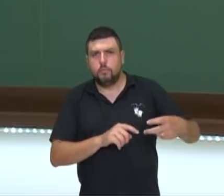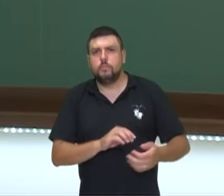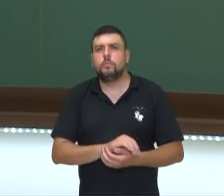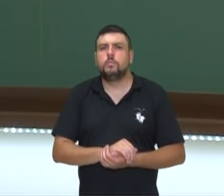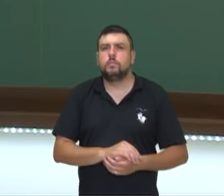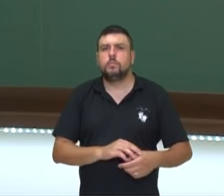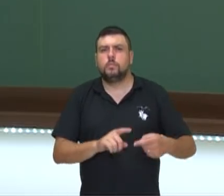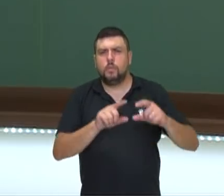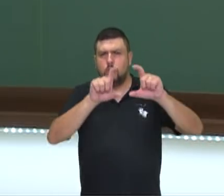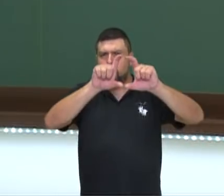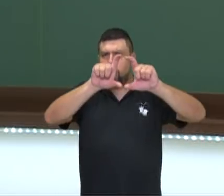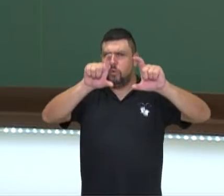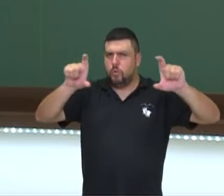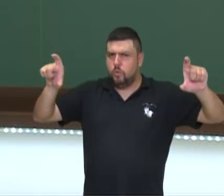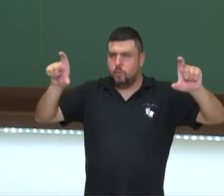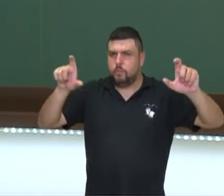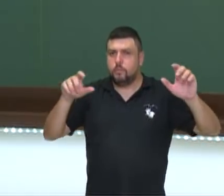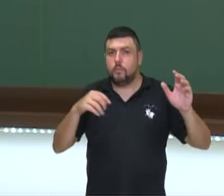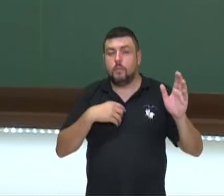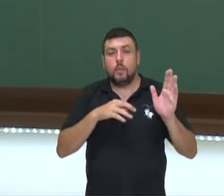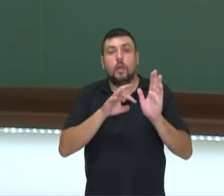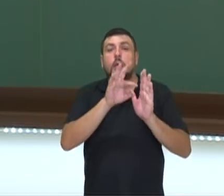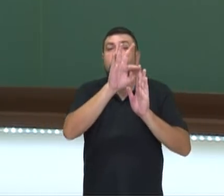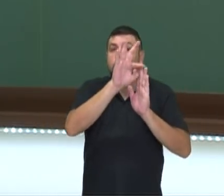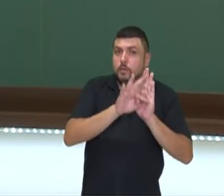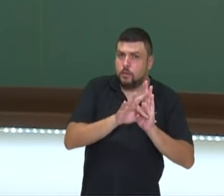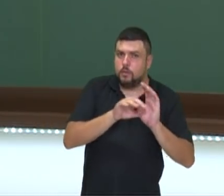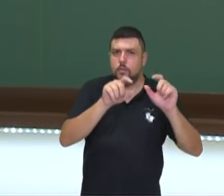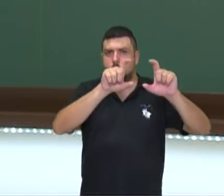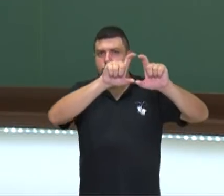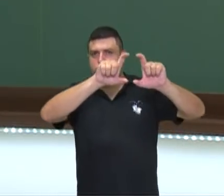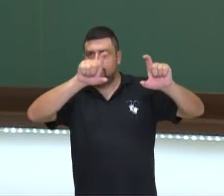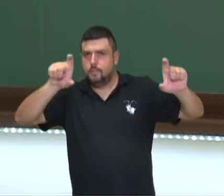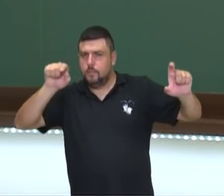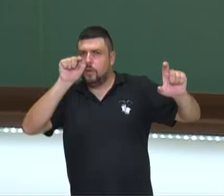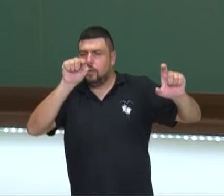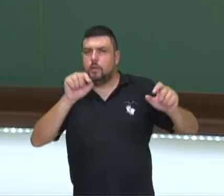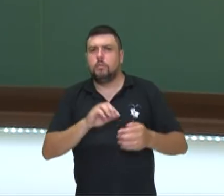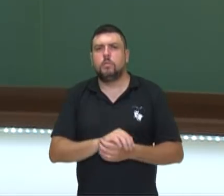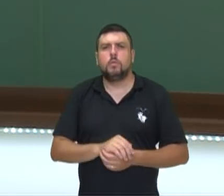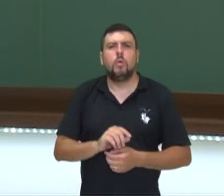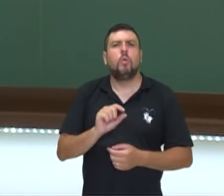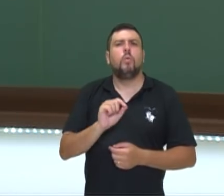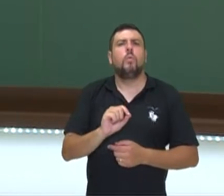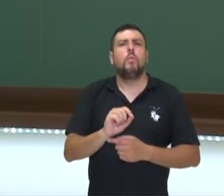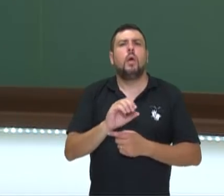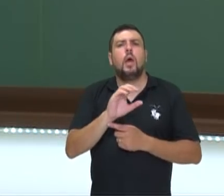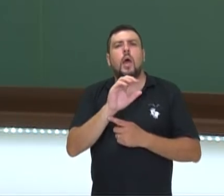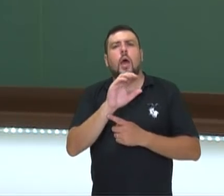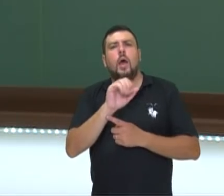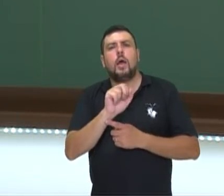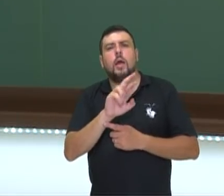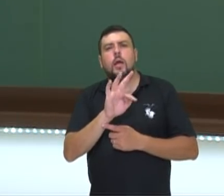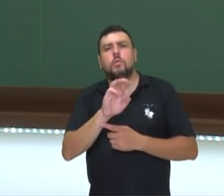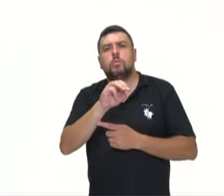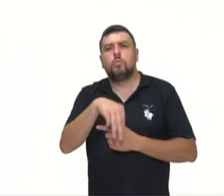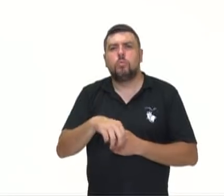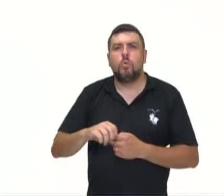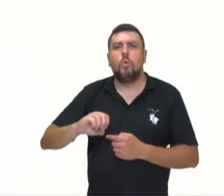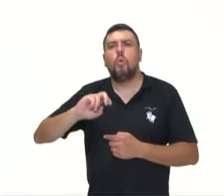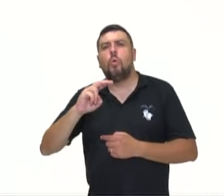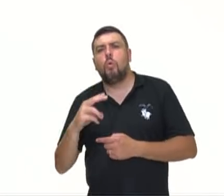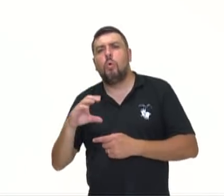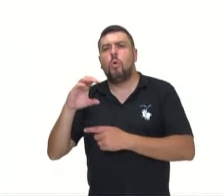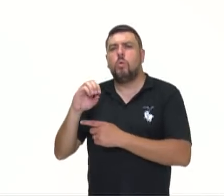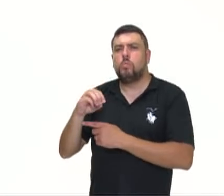esse texto aqui, tá, gente? Porque a tirinha a gente chama de texto, tá? É um cartoon ou é uma comic strip? Letra